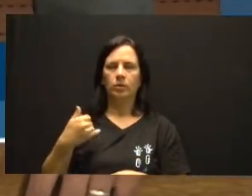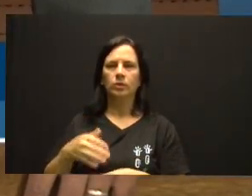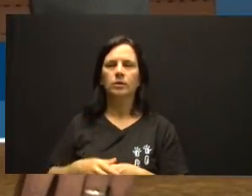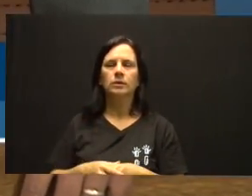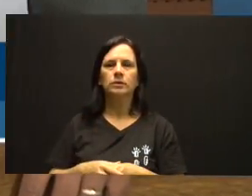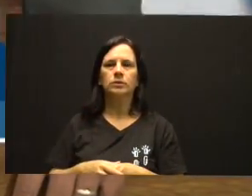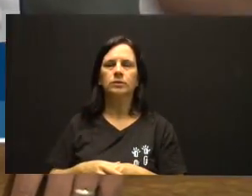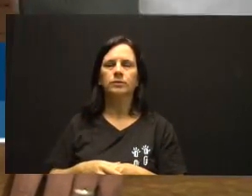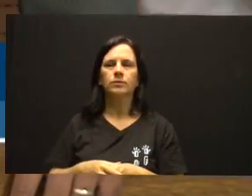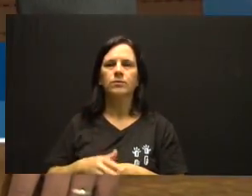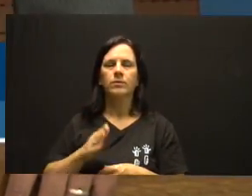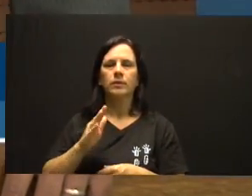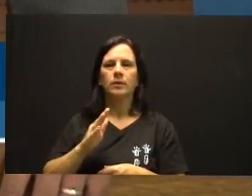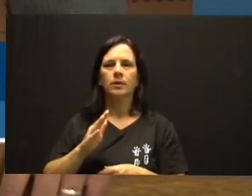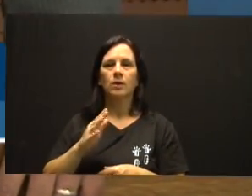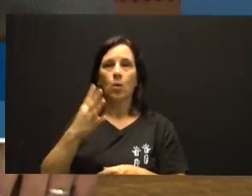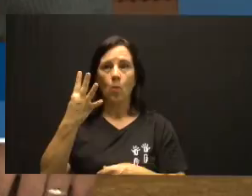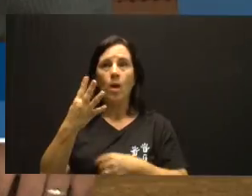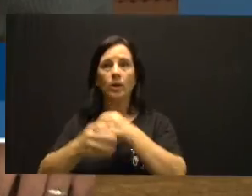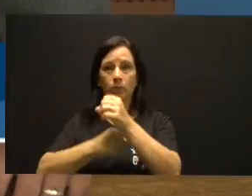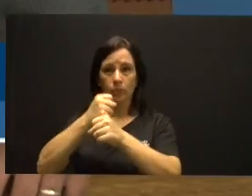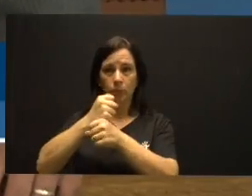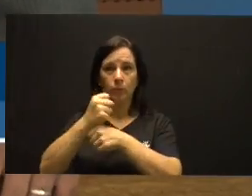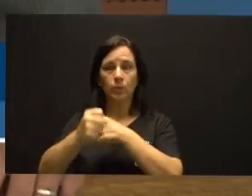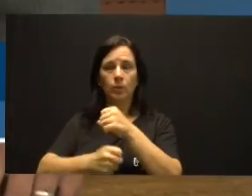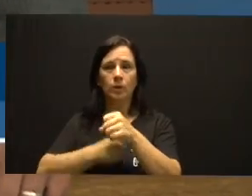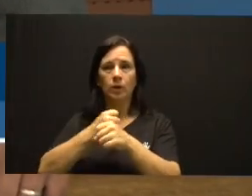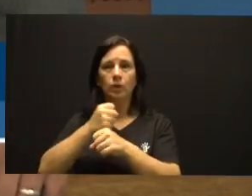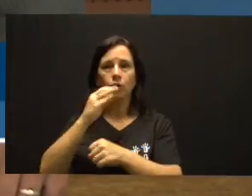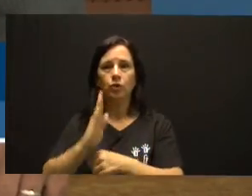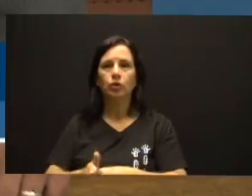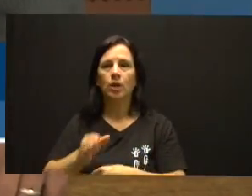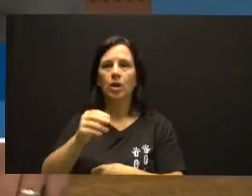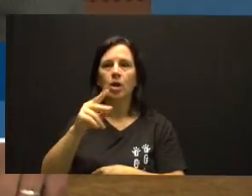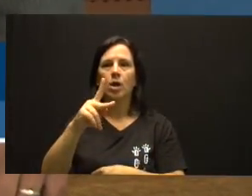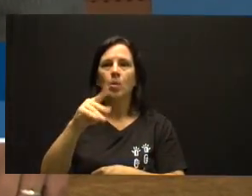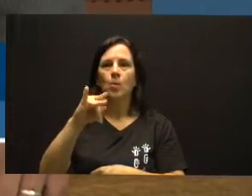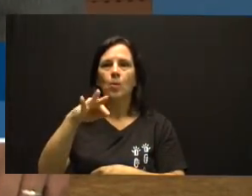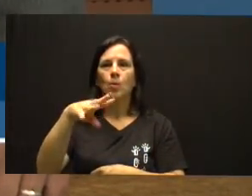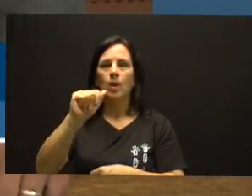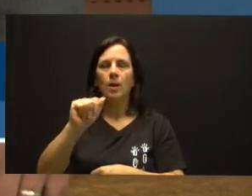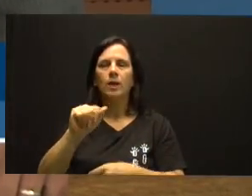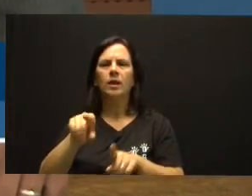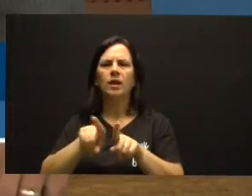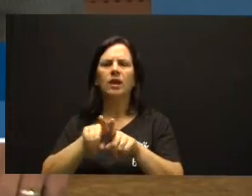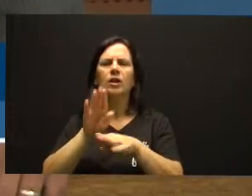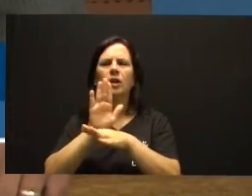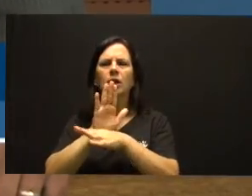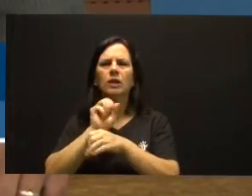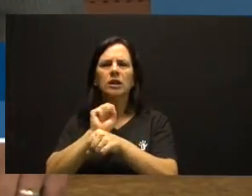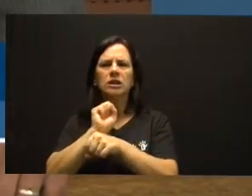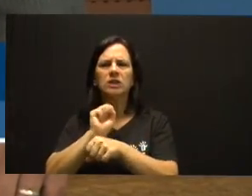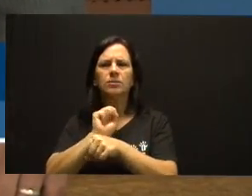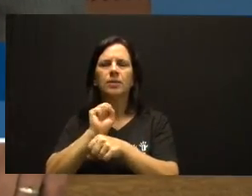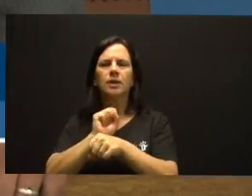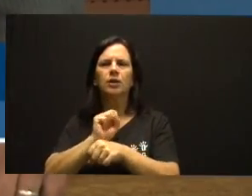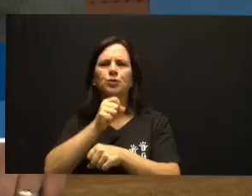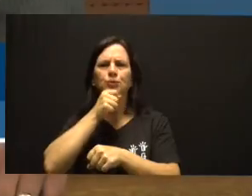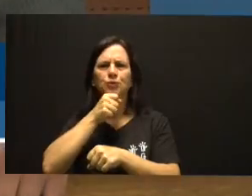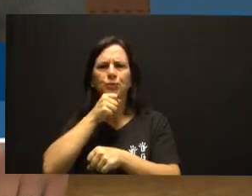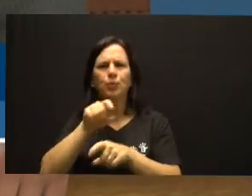condições desumanas, tanto para pacientes, vez que aguardam o atendimento no local impróprio, quanto para os